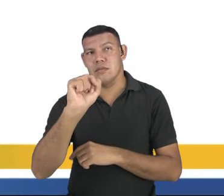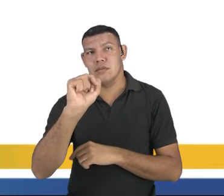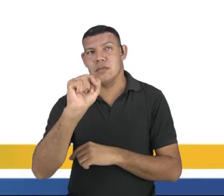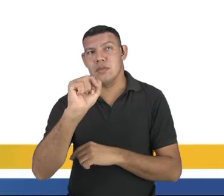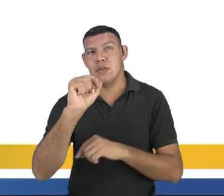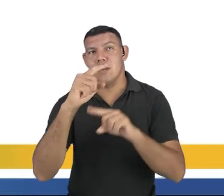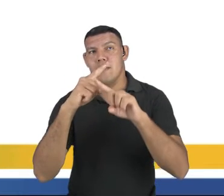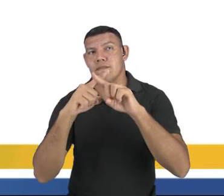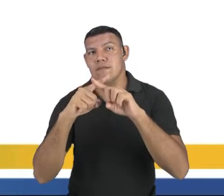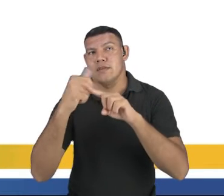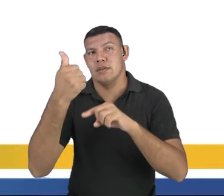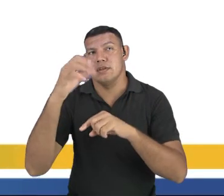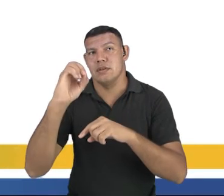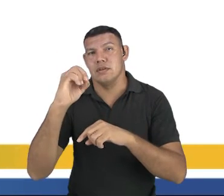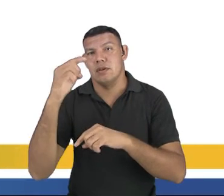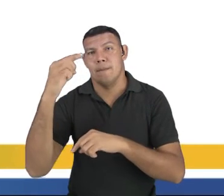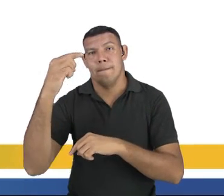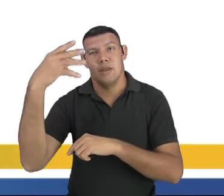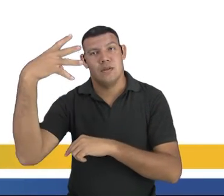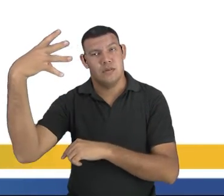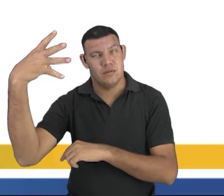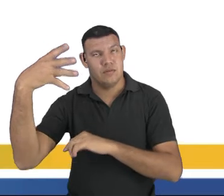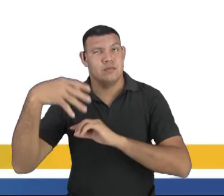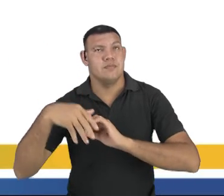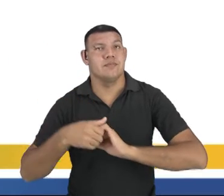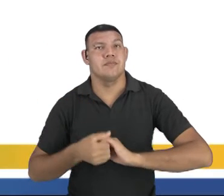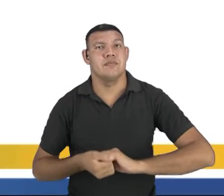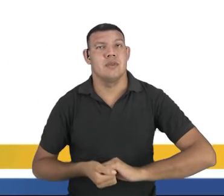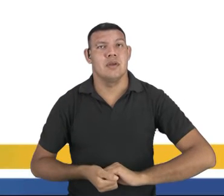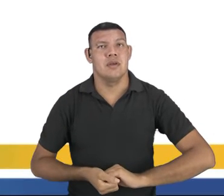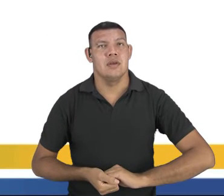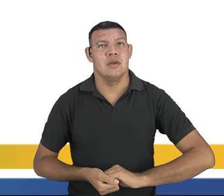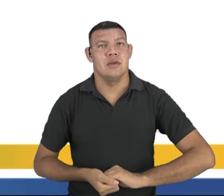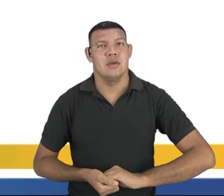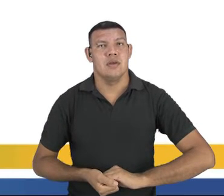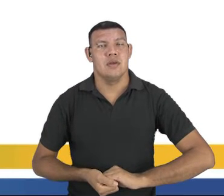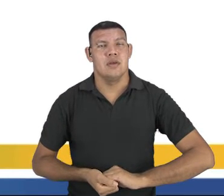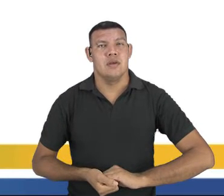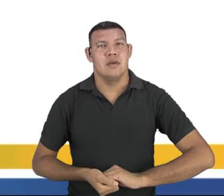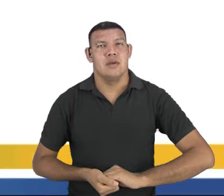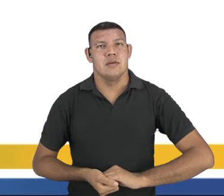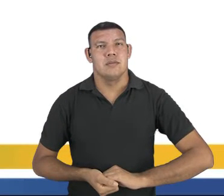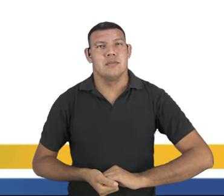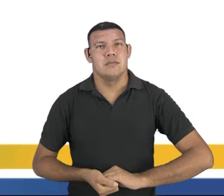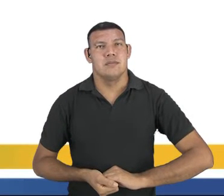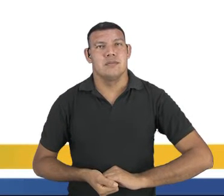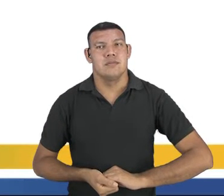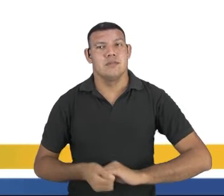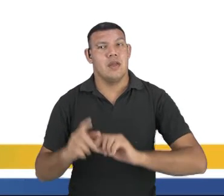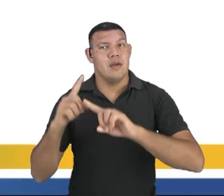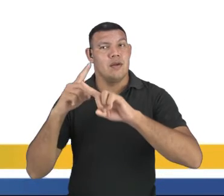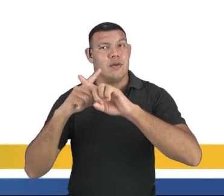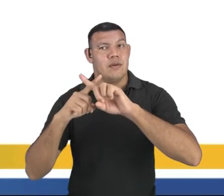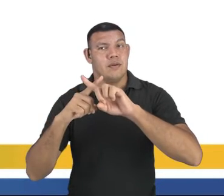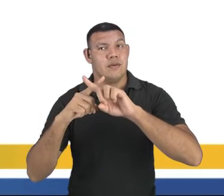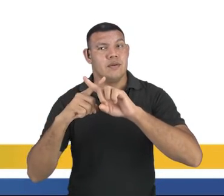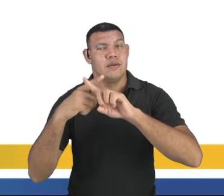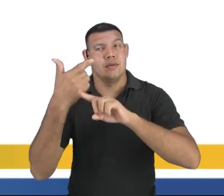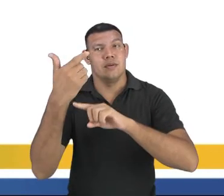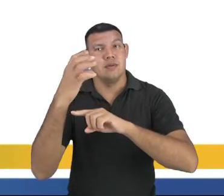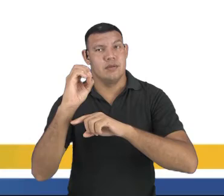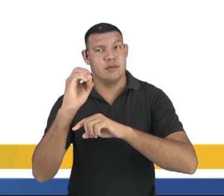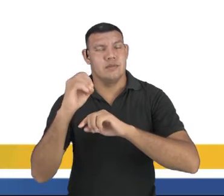Coeficiente de dilatação do mercúrio, veio aqui como dado, 1,8 vezes 10 a menos 4. E aí a variação de